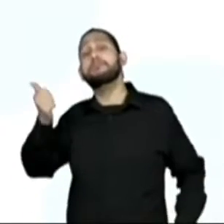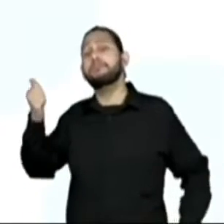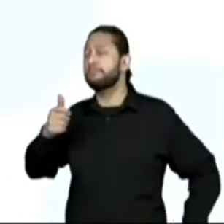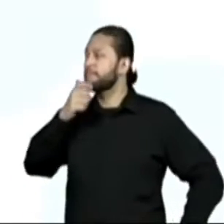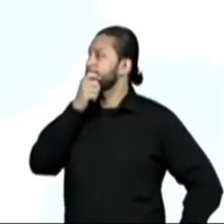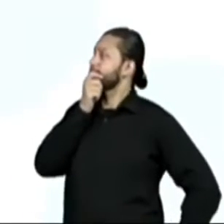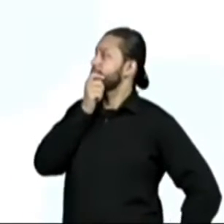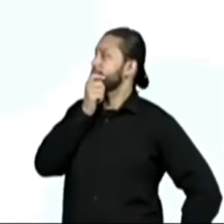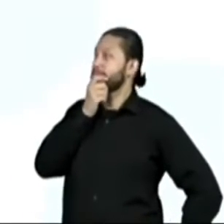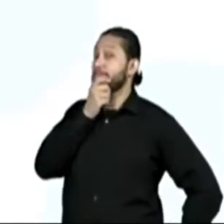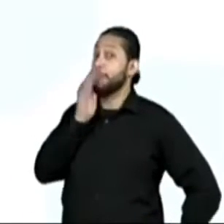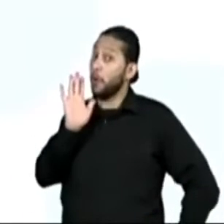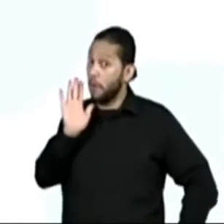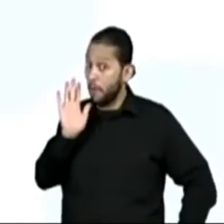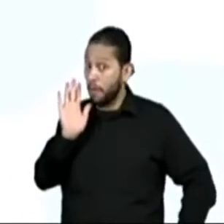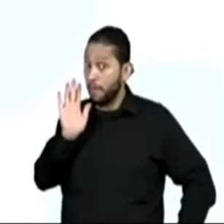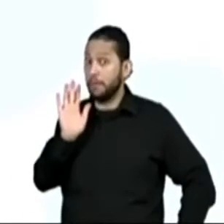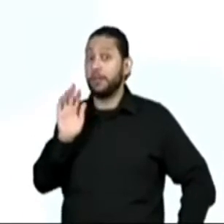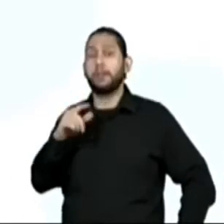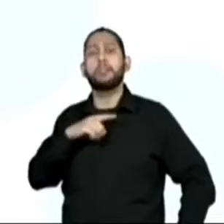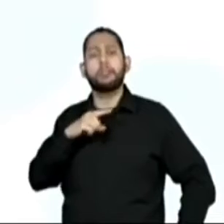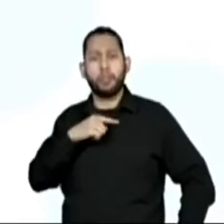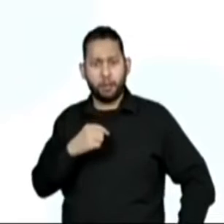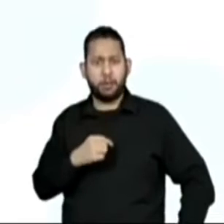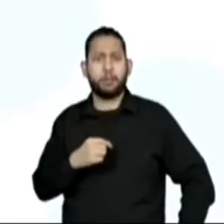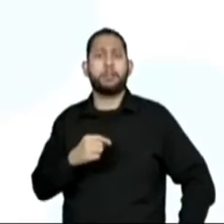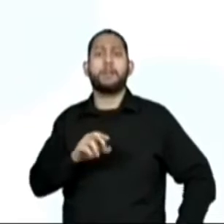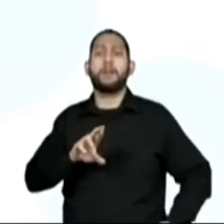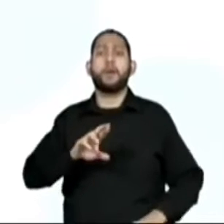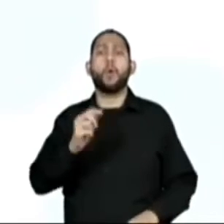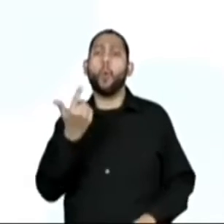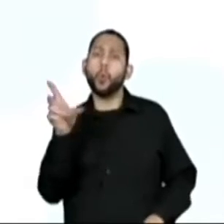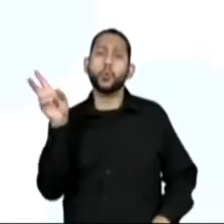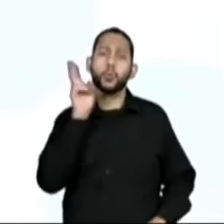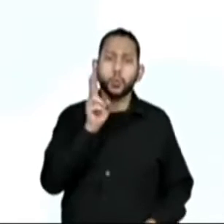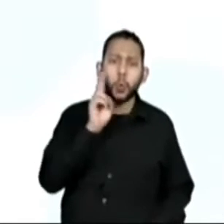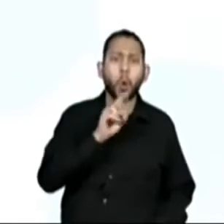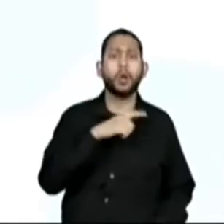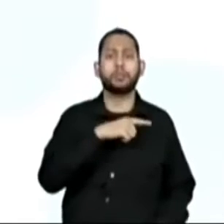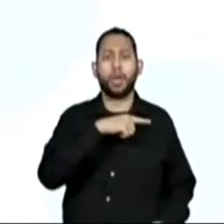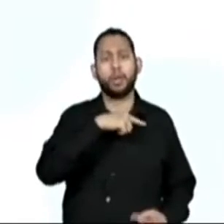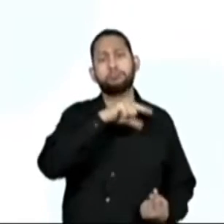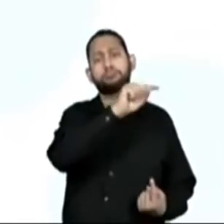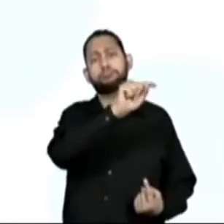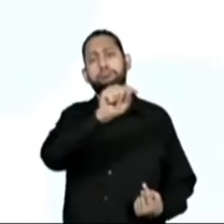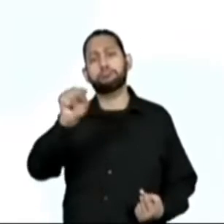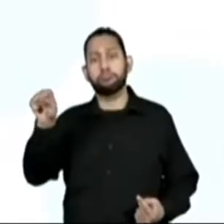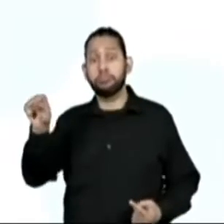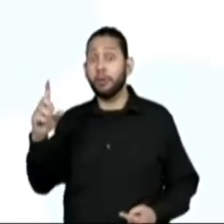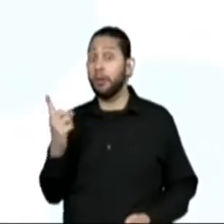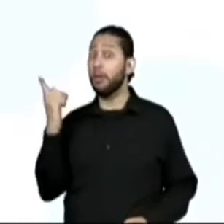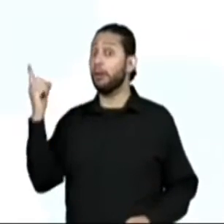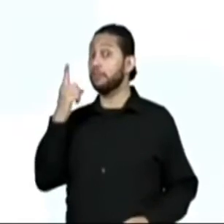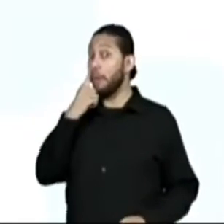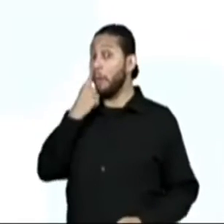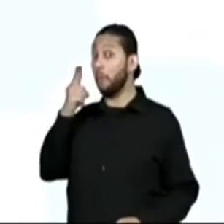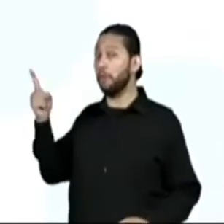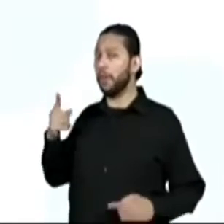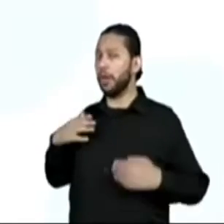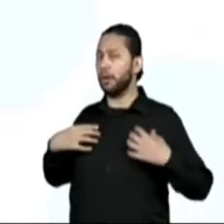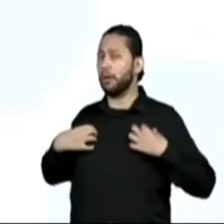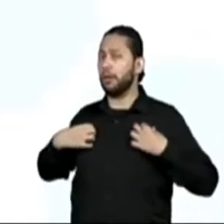E aí, pessoal? Que história que tem esse personagem aí que está sendo mostrado na tela